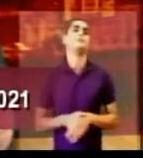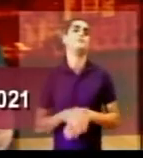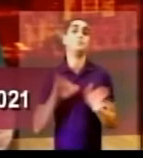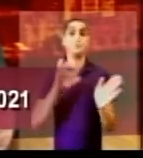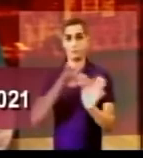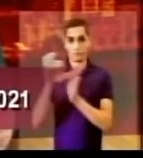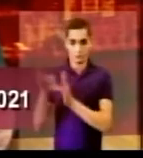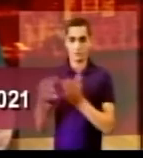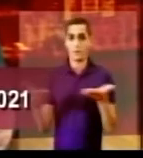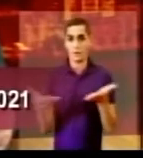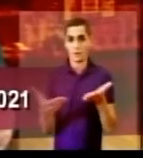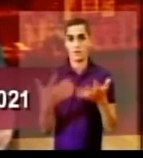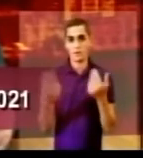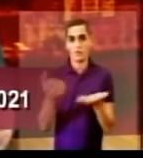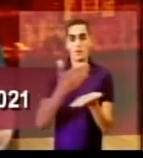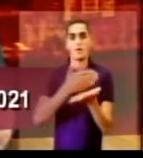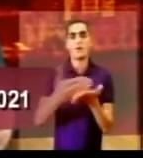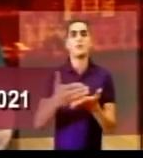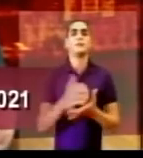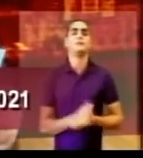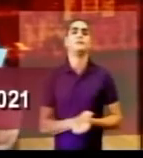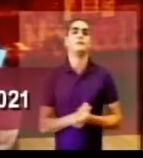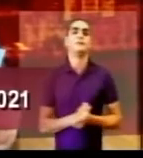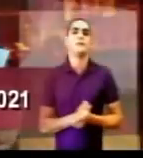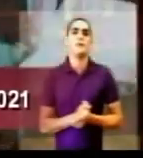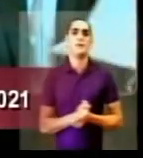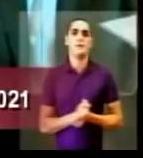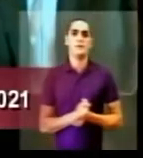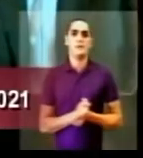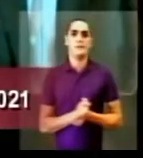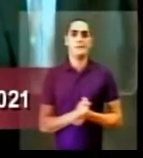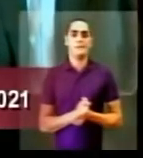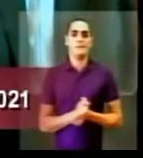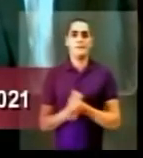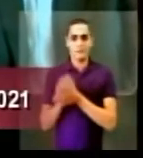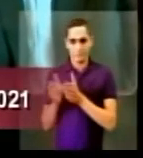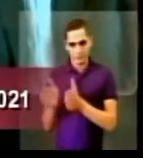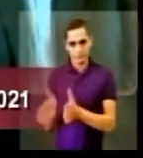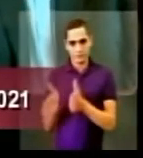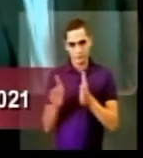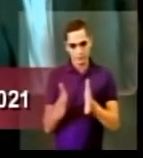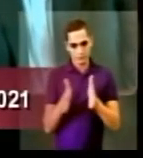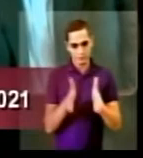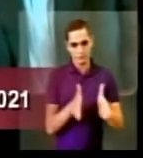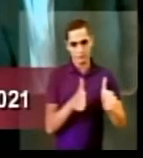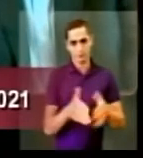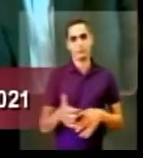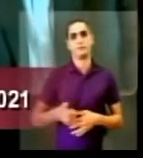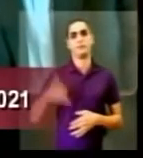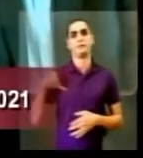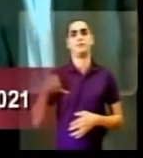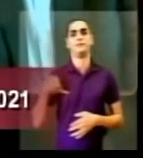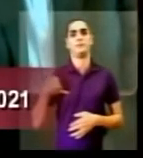agora nós vamos começar por faixa de idade na